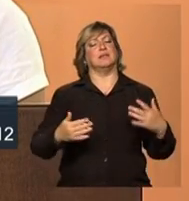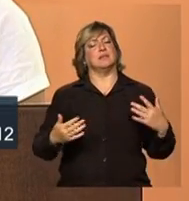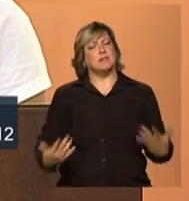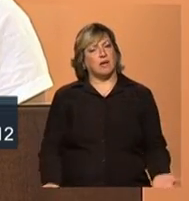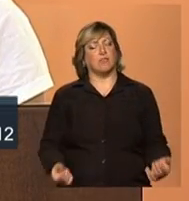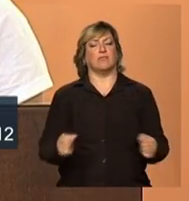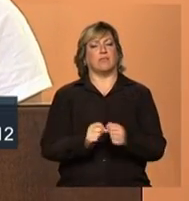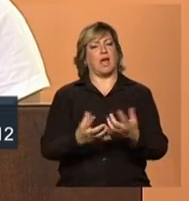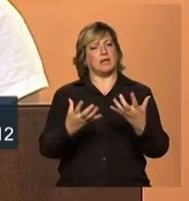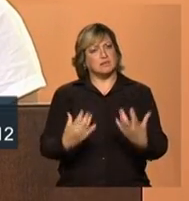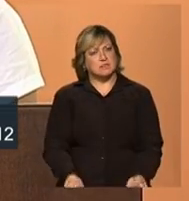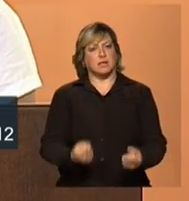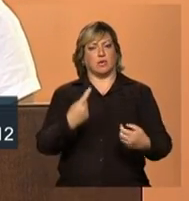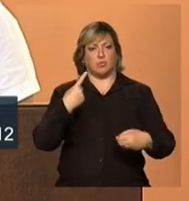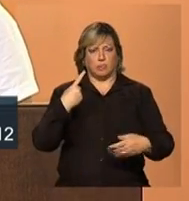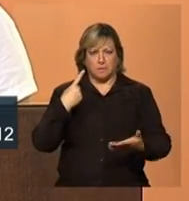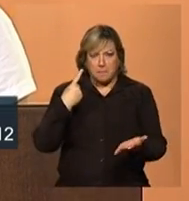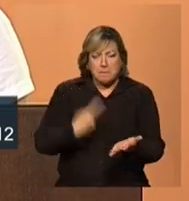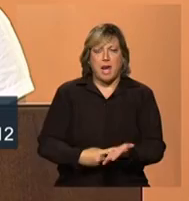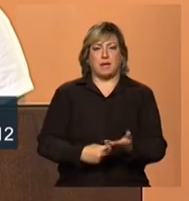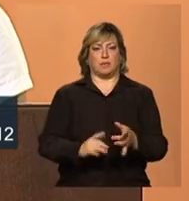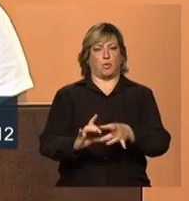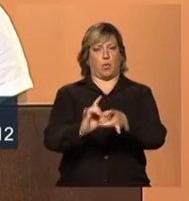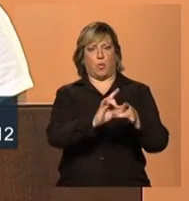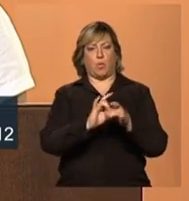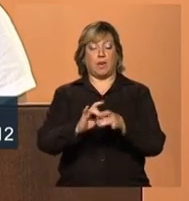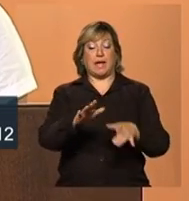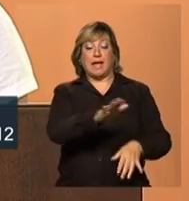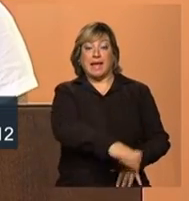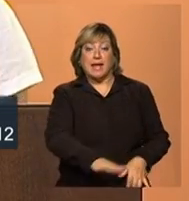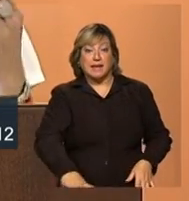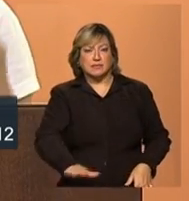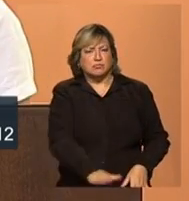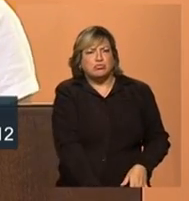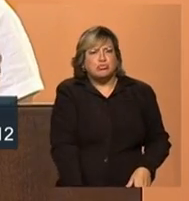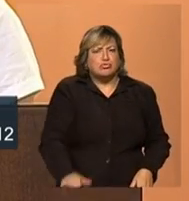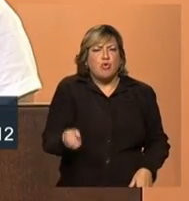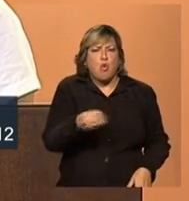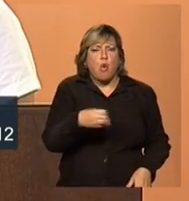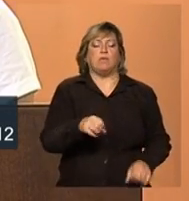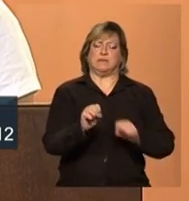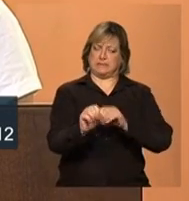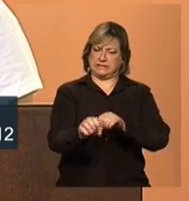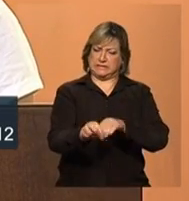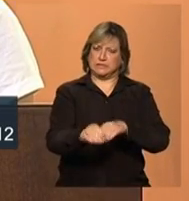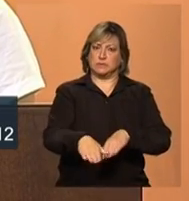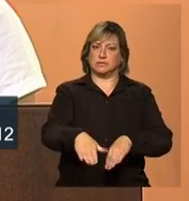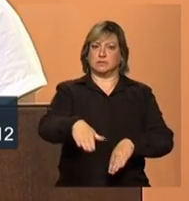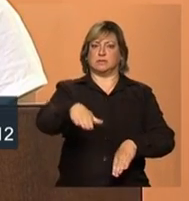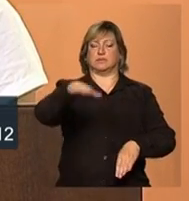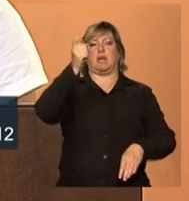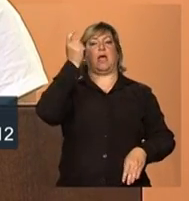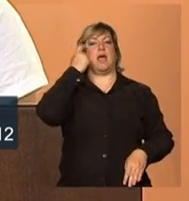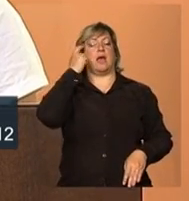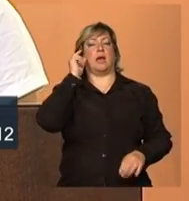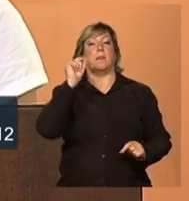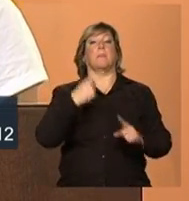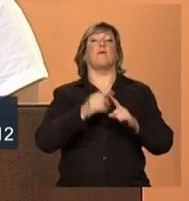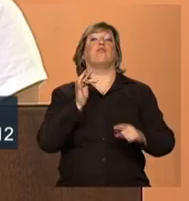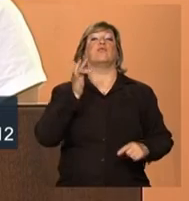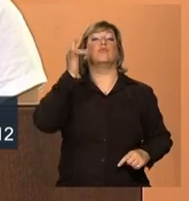fazer um pacto. Uma união para que nossas crianças sejam educadas, para que as novas gerações não sofram o que estamos